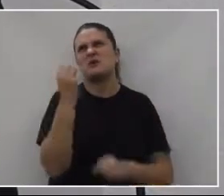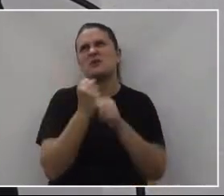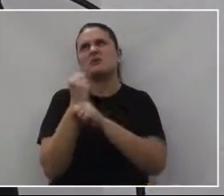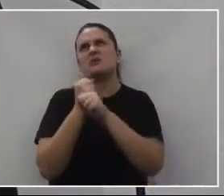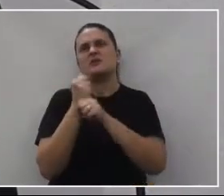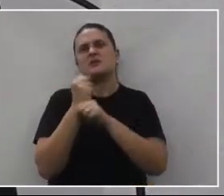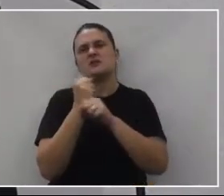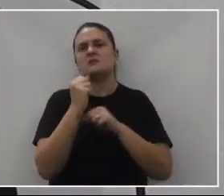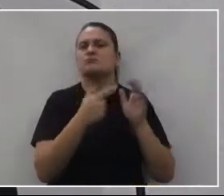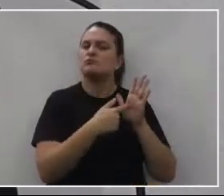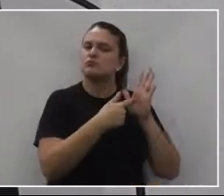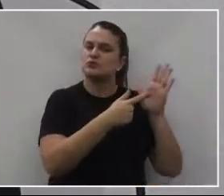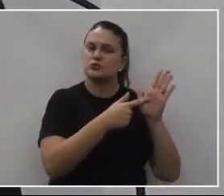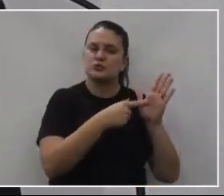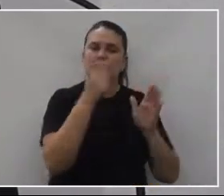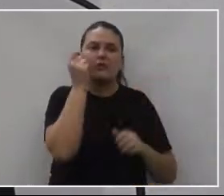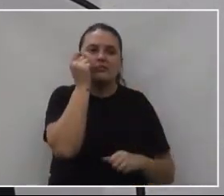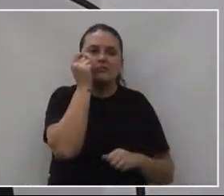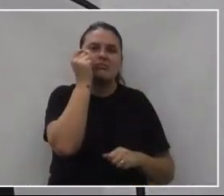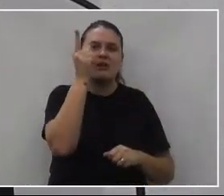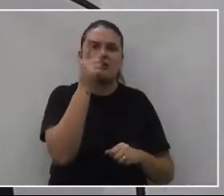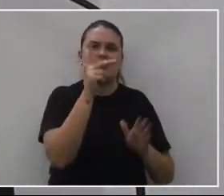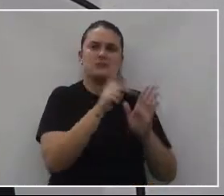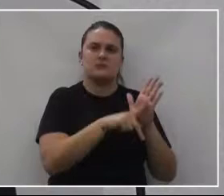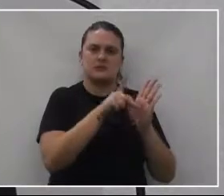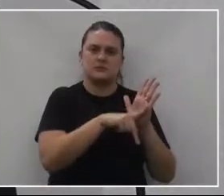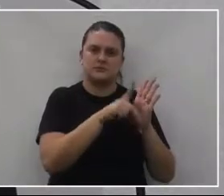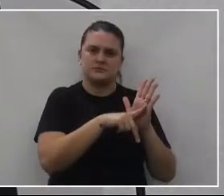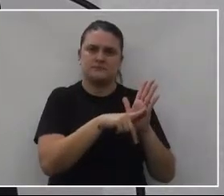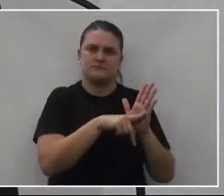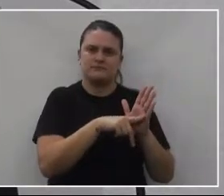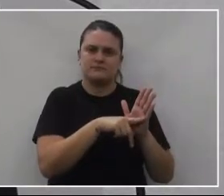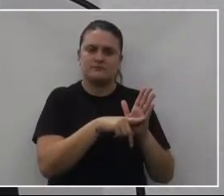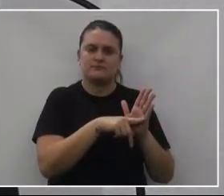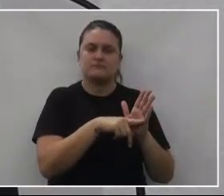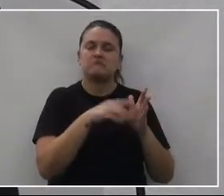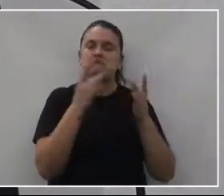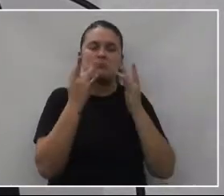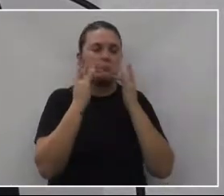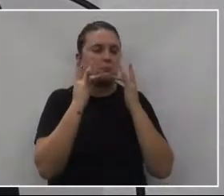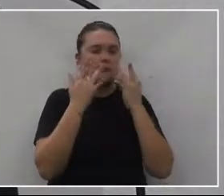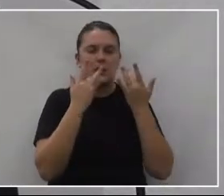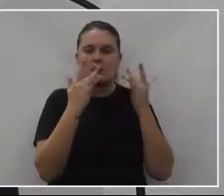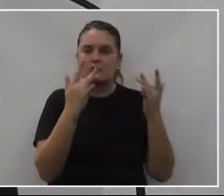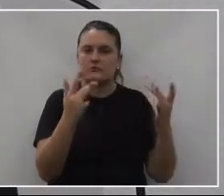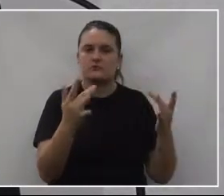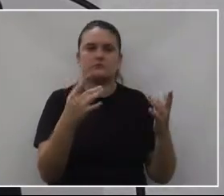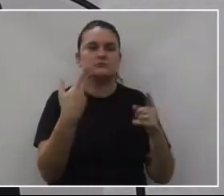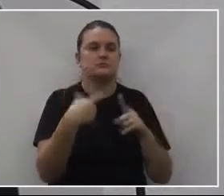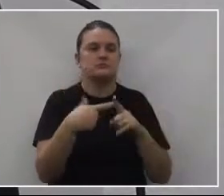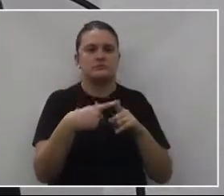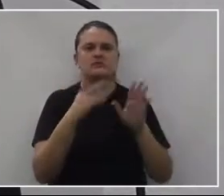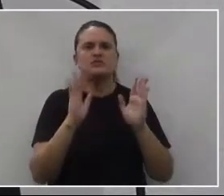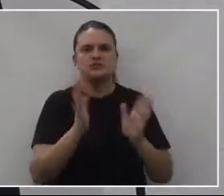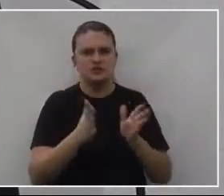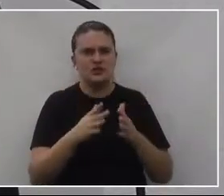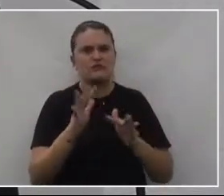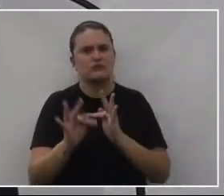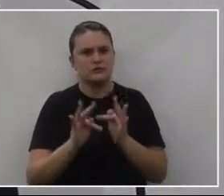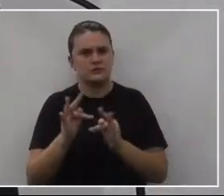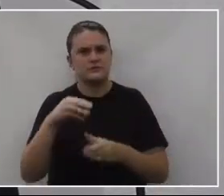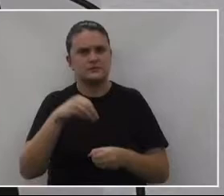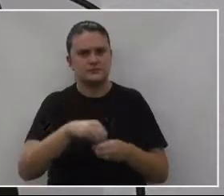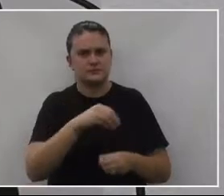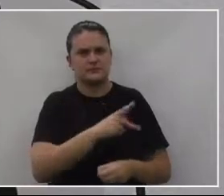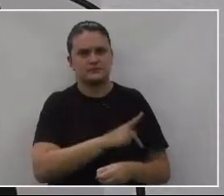confirma, apresentando essa ideia de projeto. Um projeto maravilhoso porque ele repete aquilo que já funciona, por exemplo, no